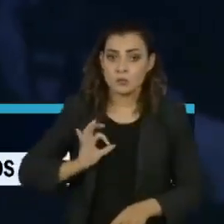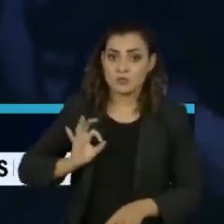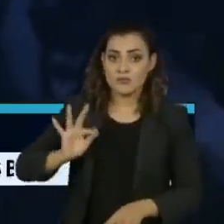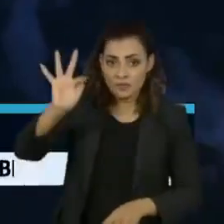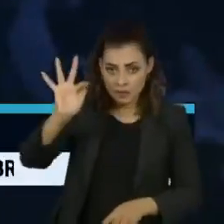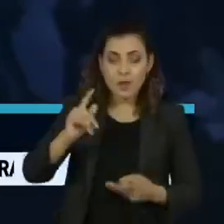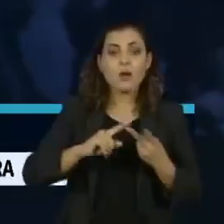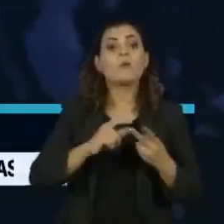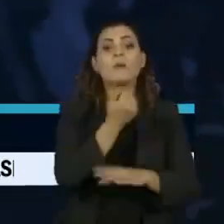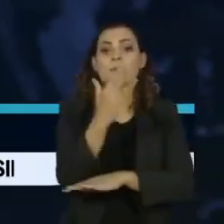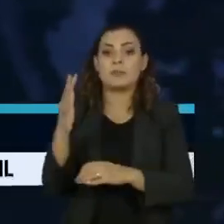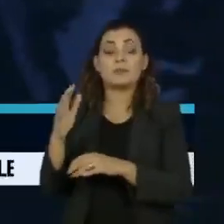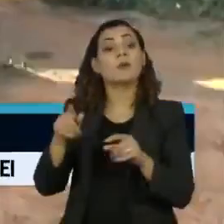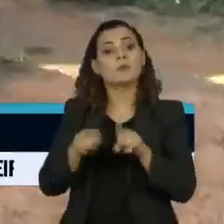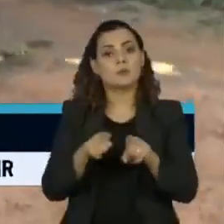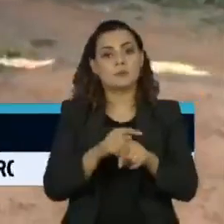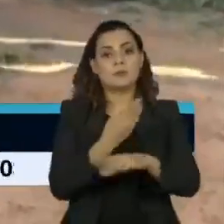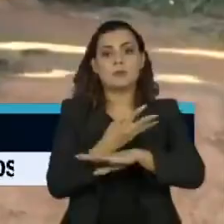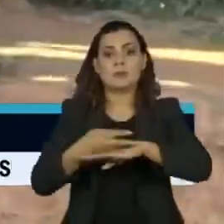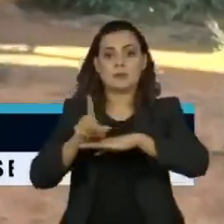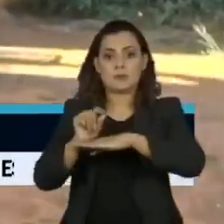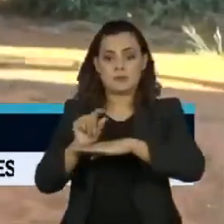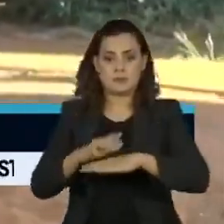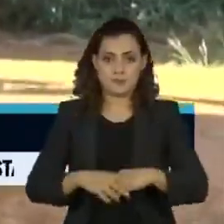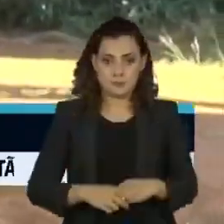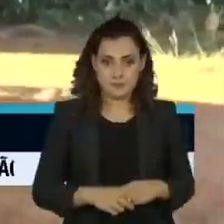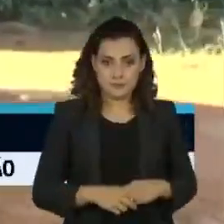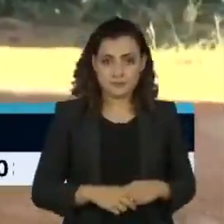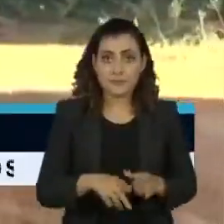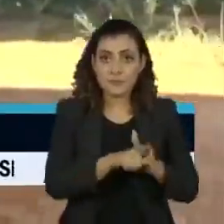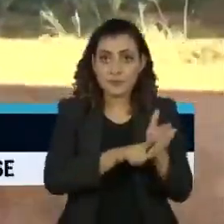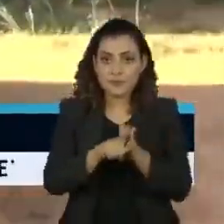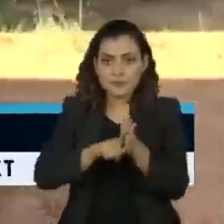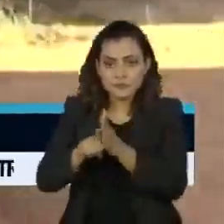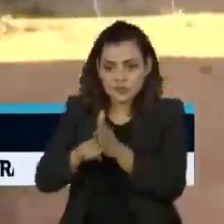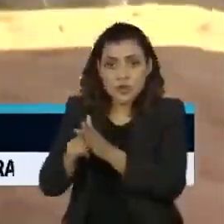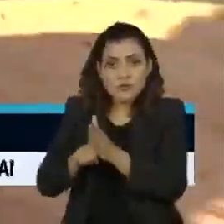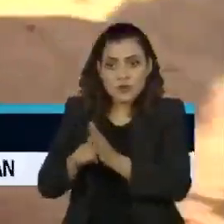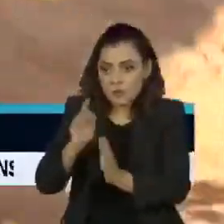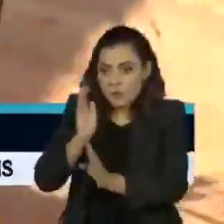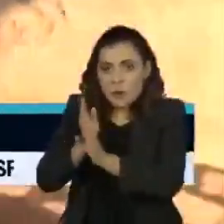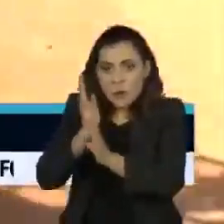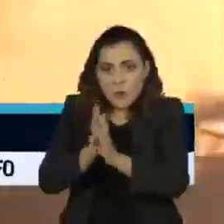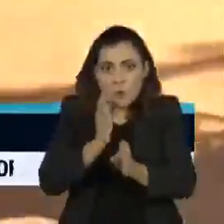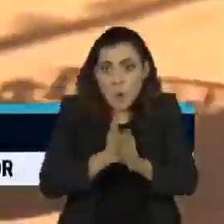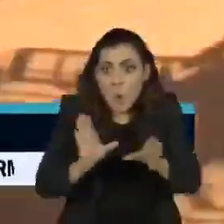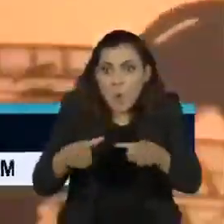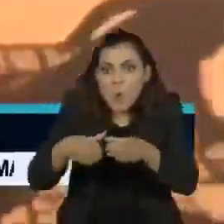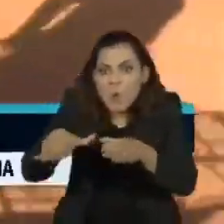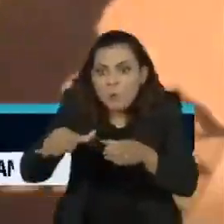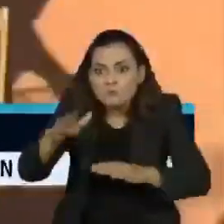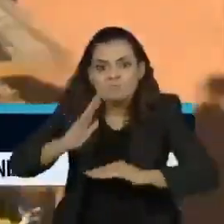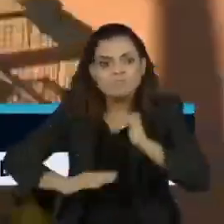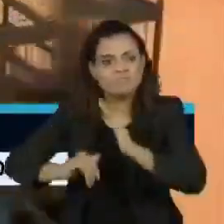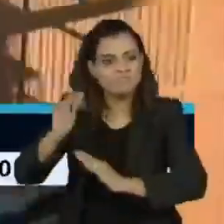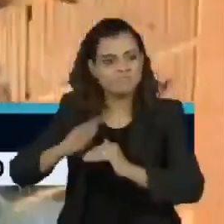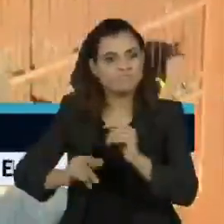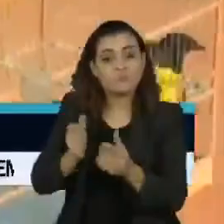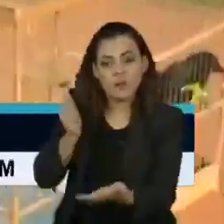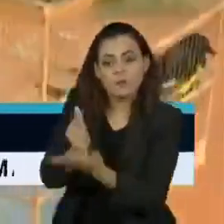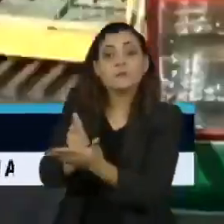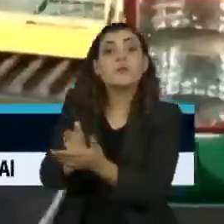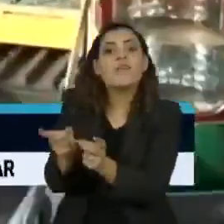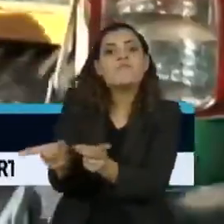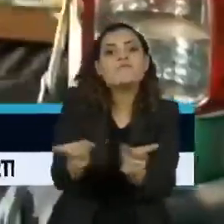Federal Polícia Ambiental e pelo Ibama a operação urutau dois desarticulou uma quadrilha especializada no tráfico